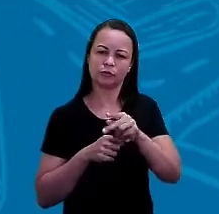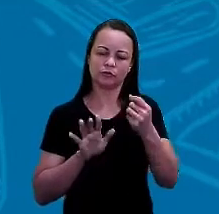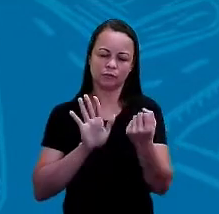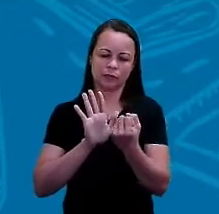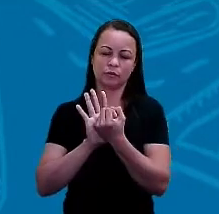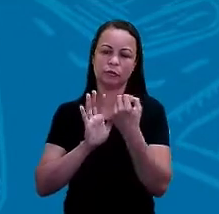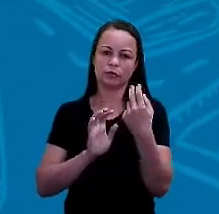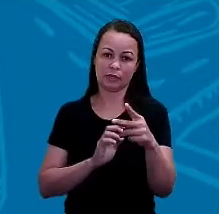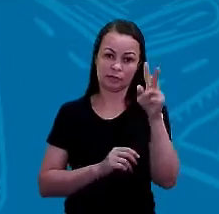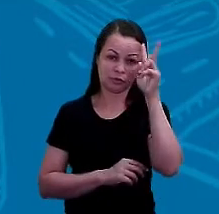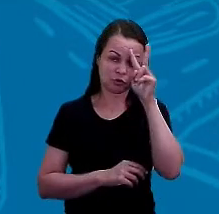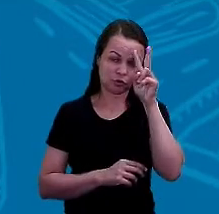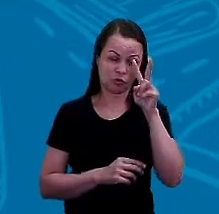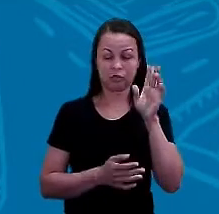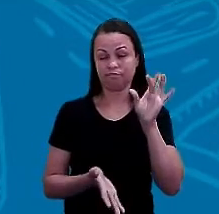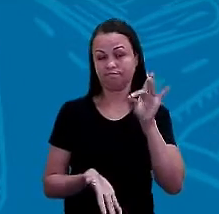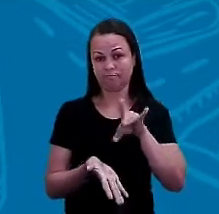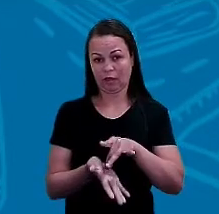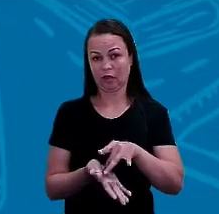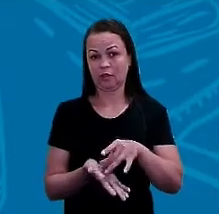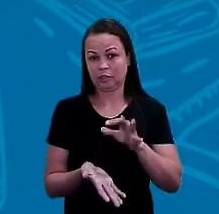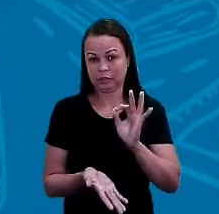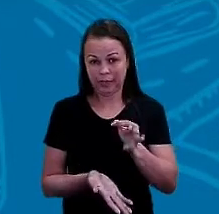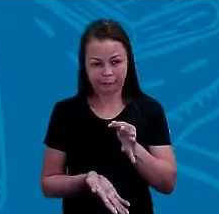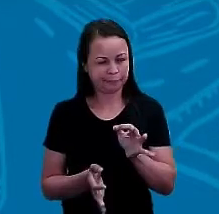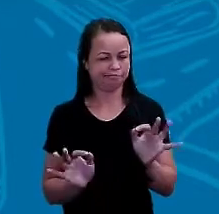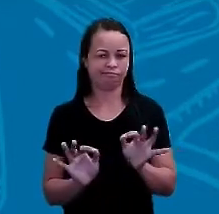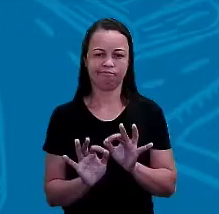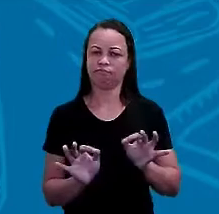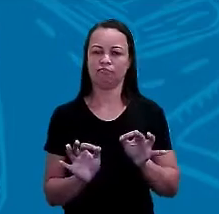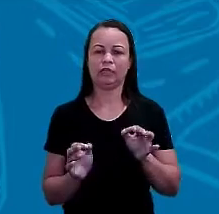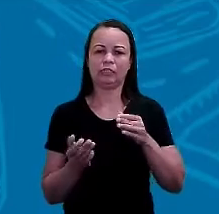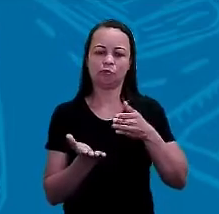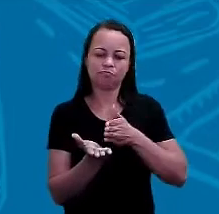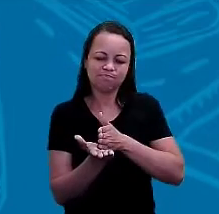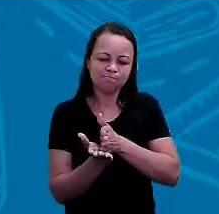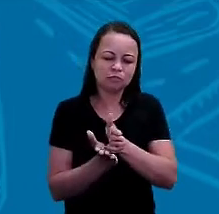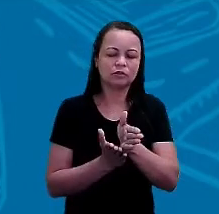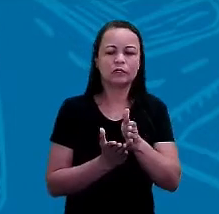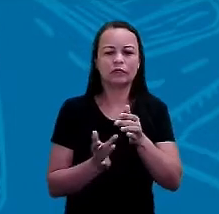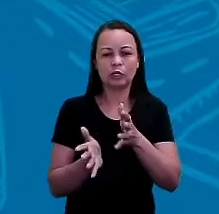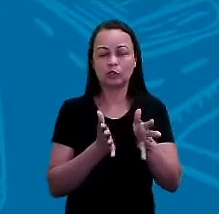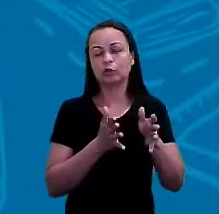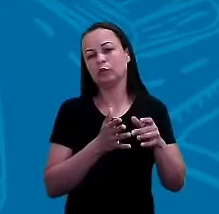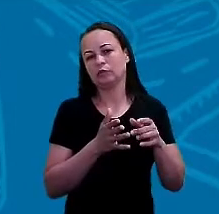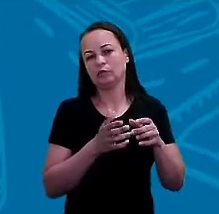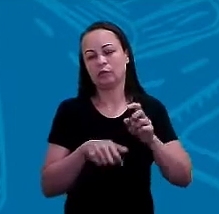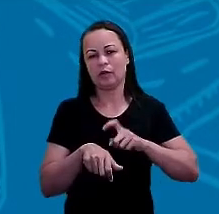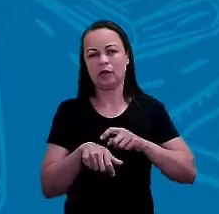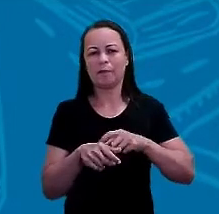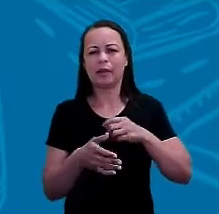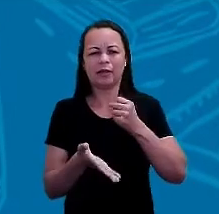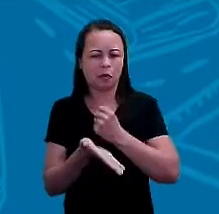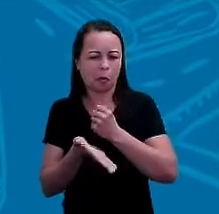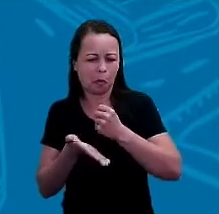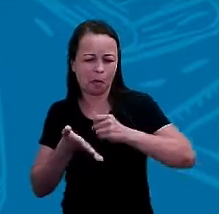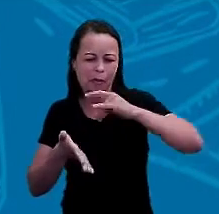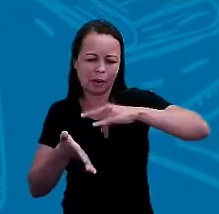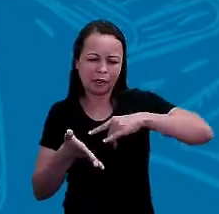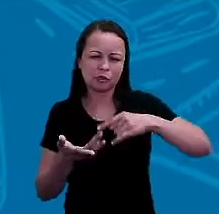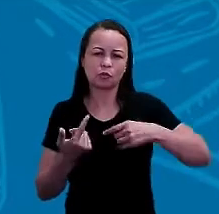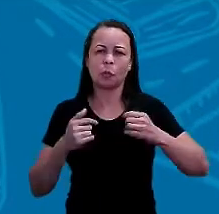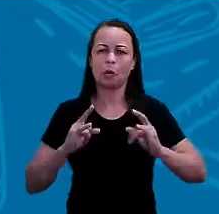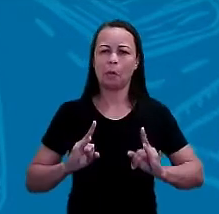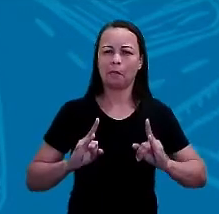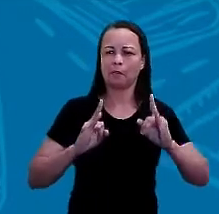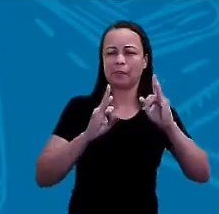história, não foi realizada corretamente. Então, muito se perdeu ao decorrer do tempo. Se perderam artigos, se perderam